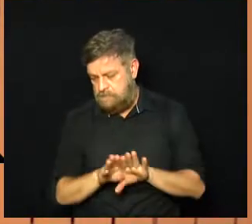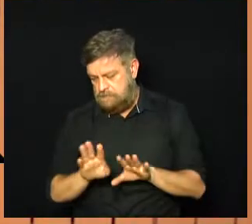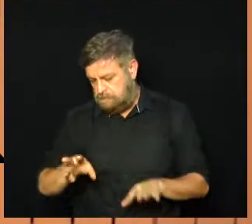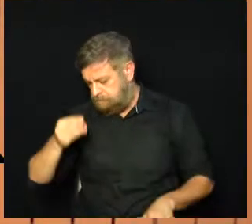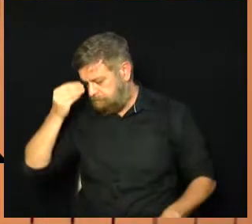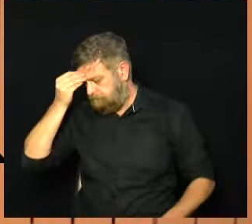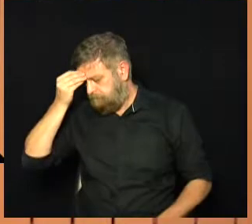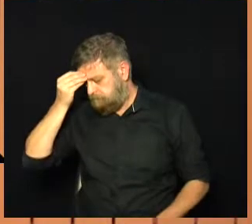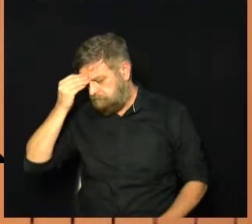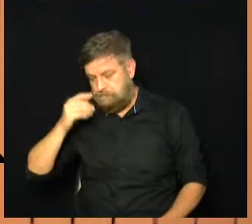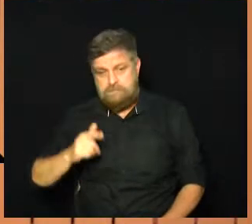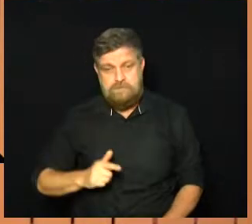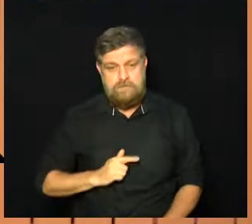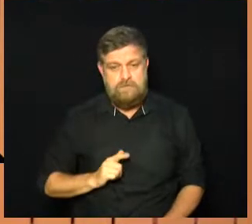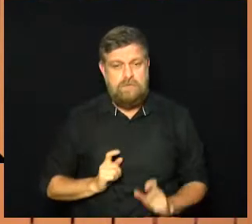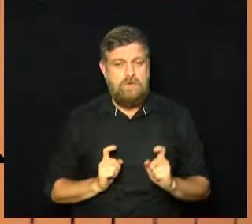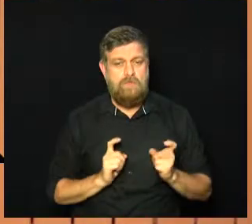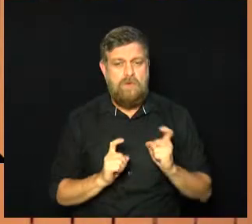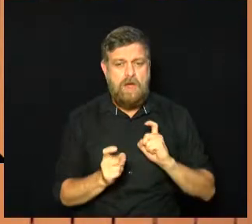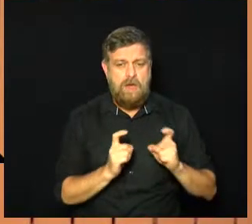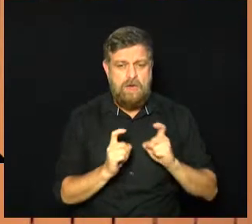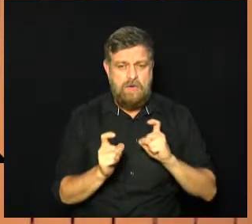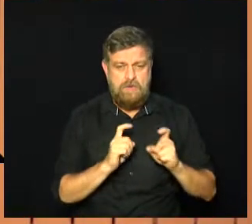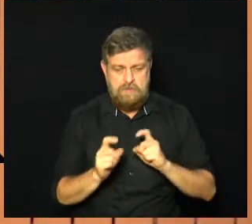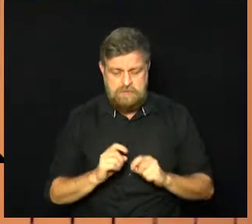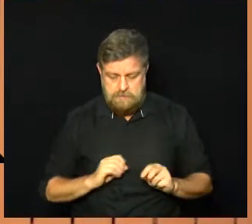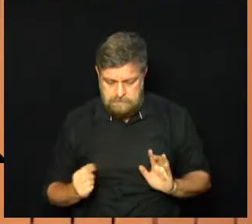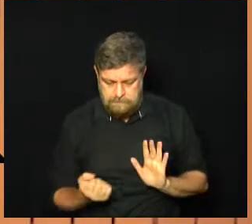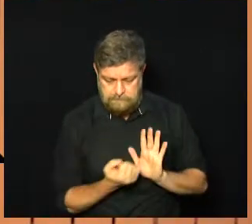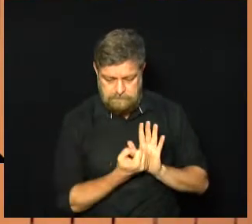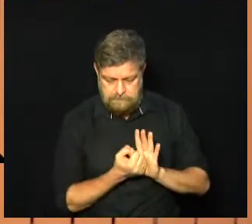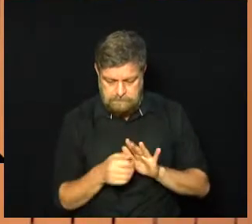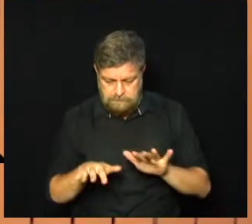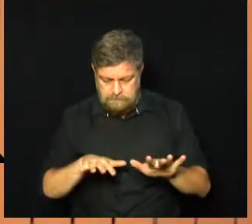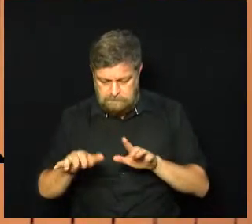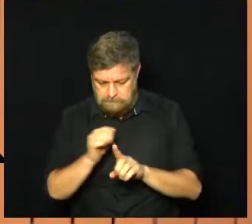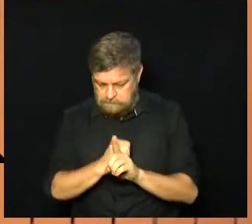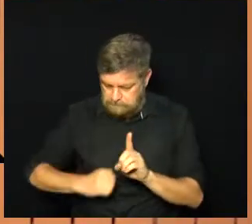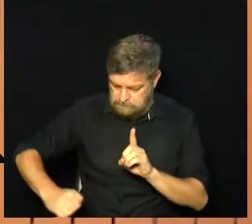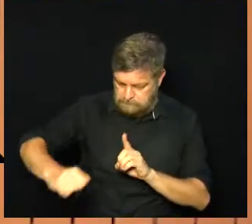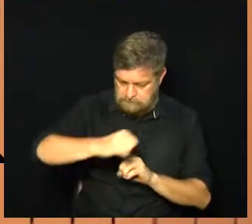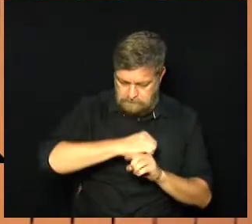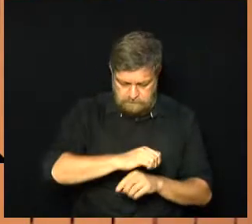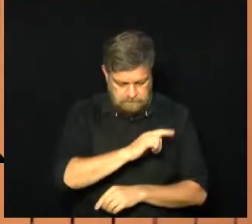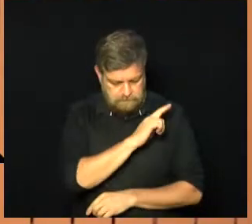Então, a reunião foi marcada por movimentos sociais, por gestores